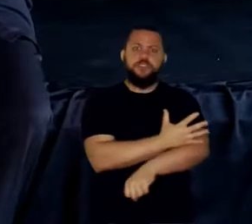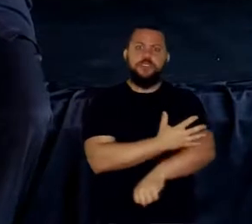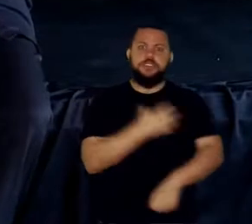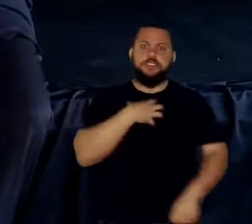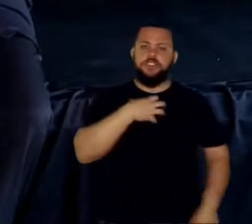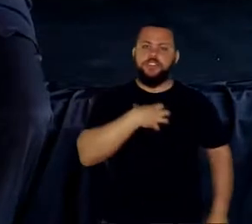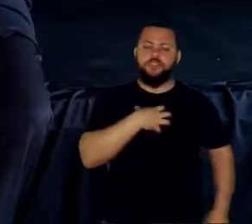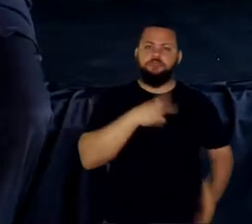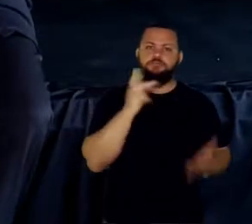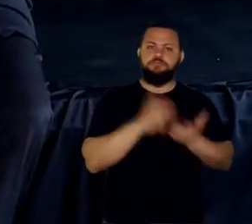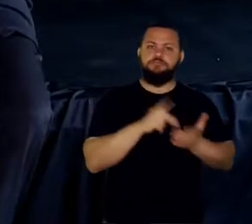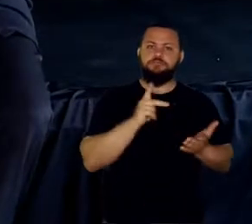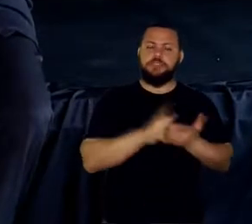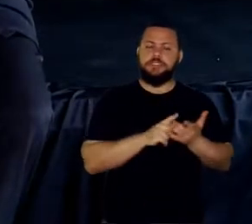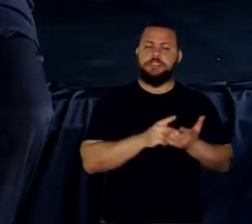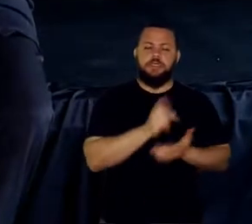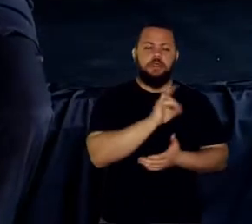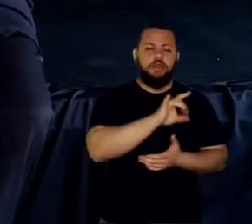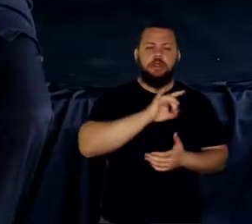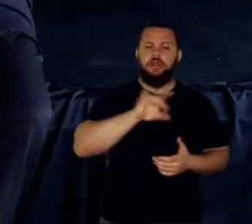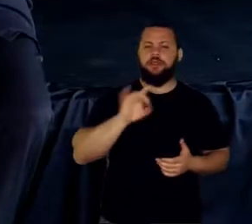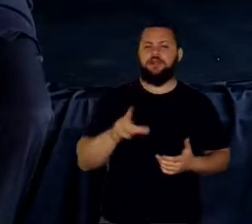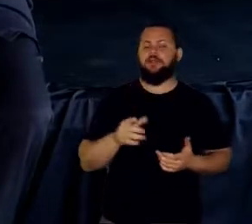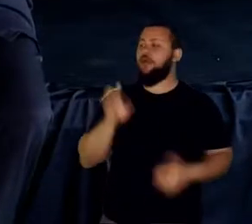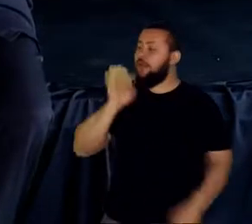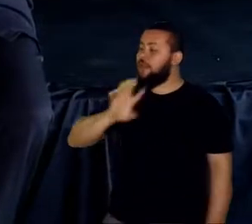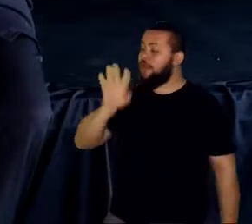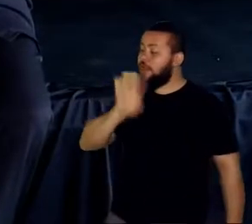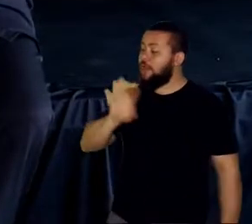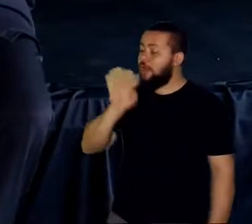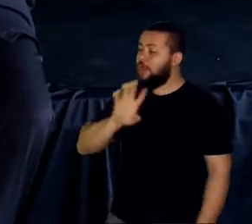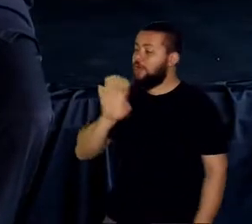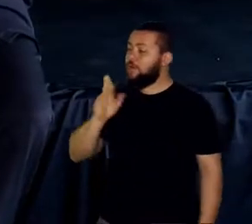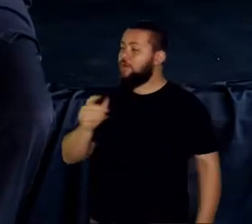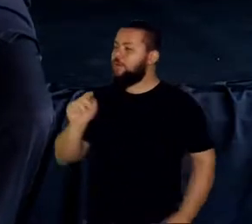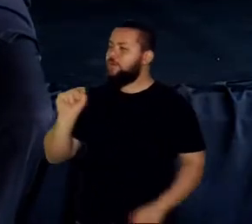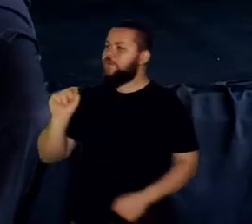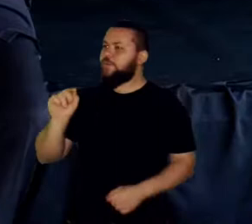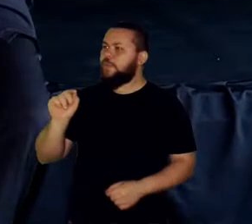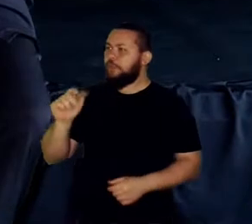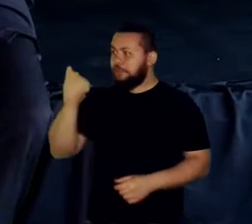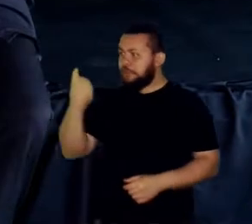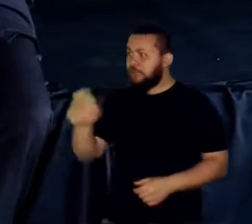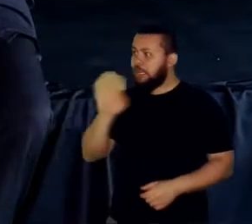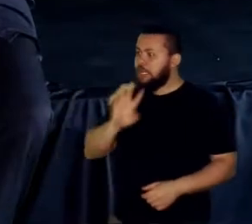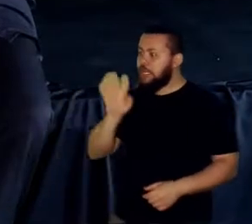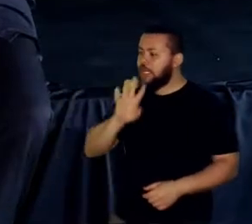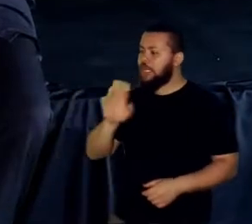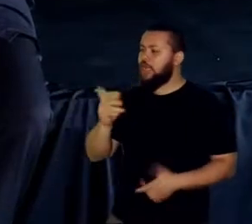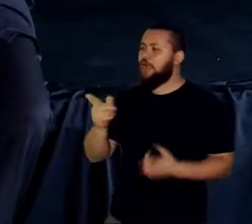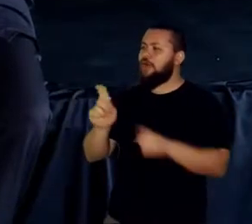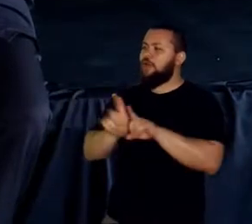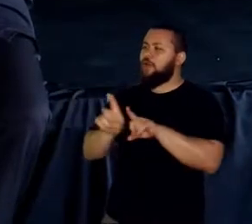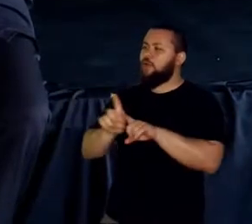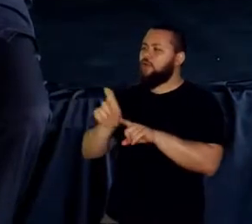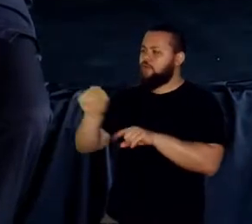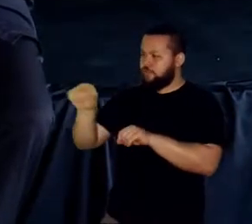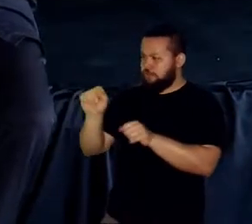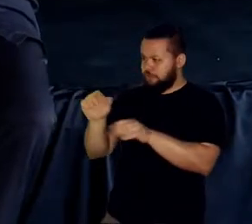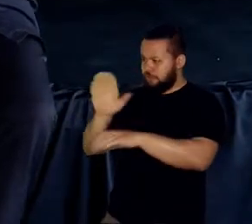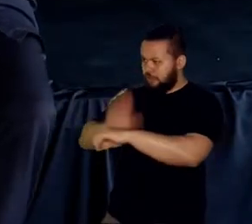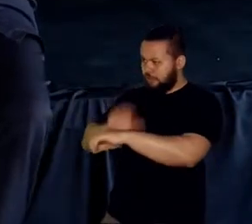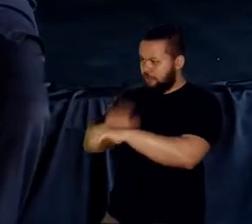né? Esse muito aí eu... legal. E o que é legal também, que você faz tudo, né? Todos os